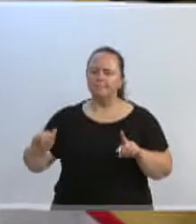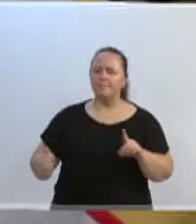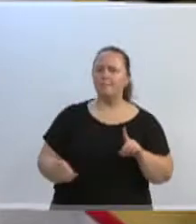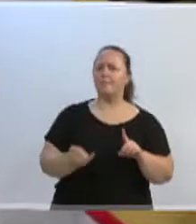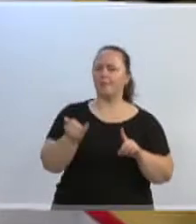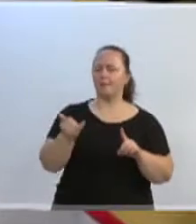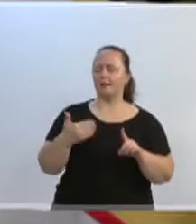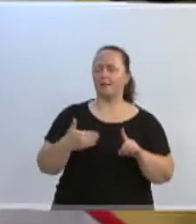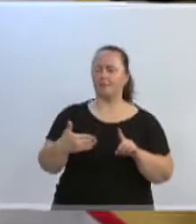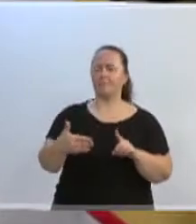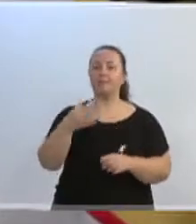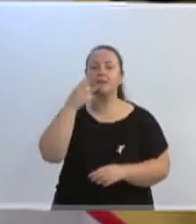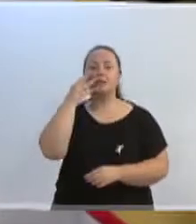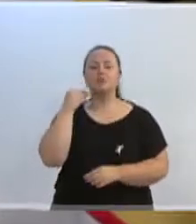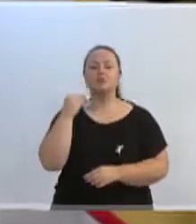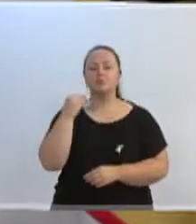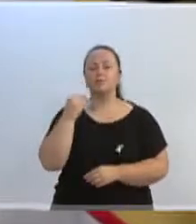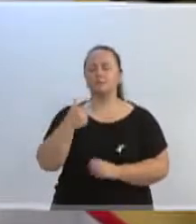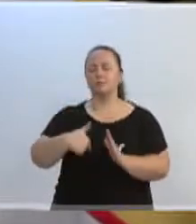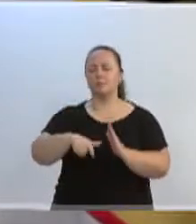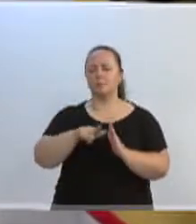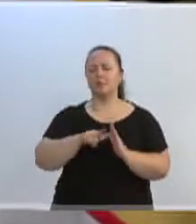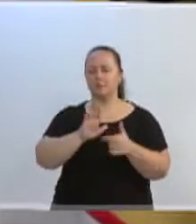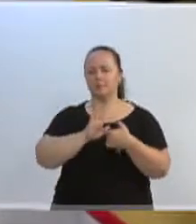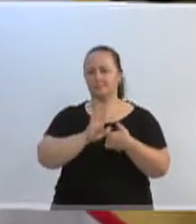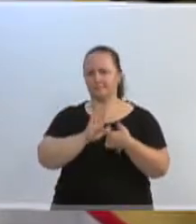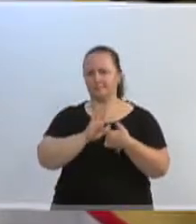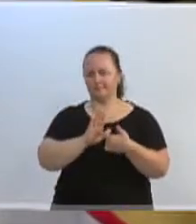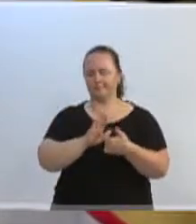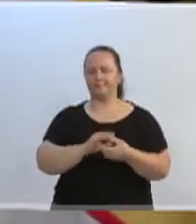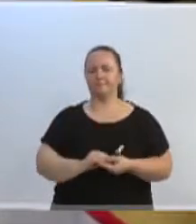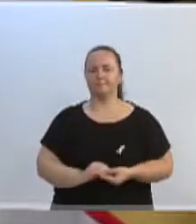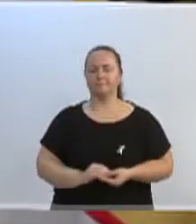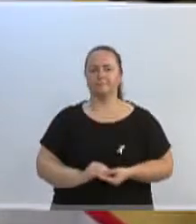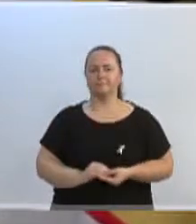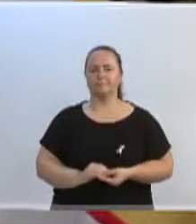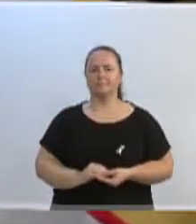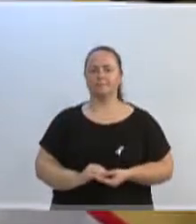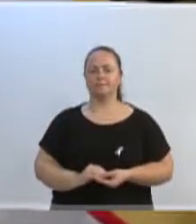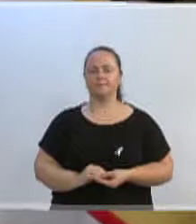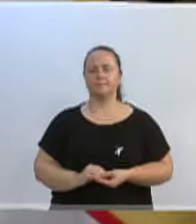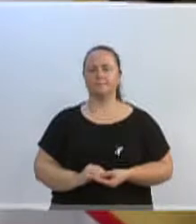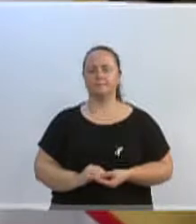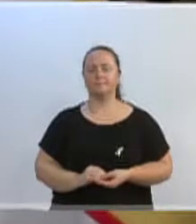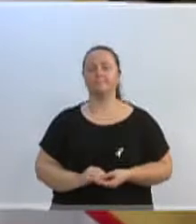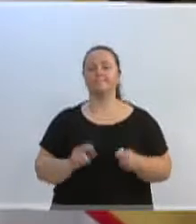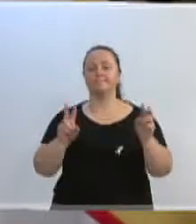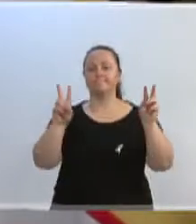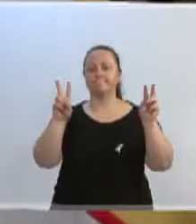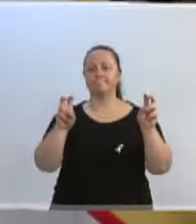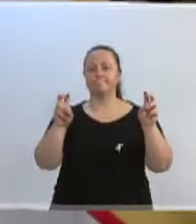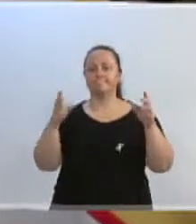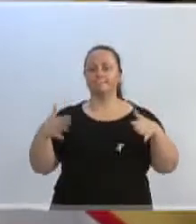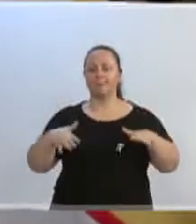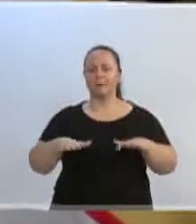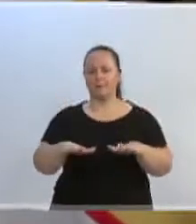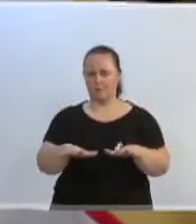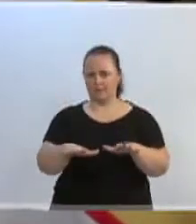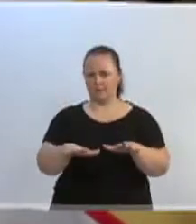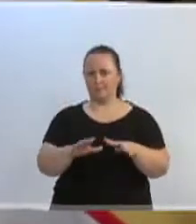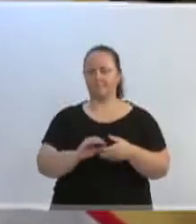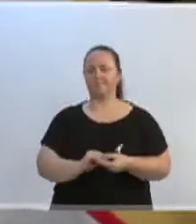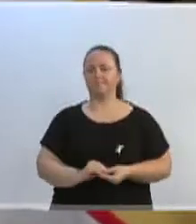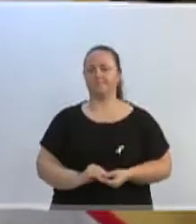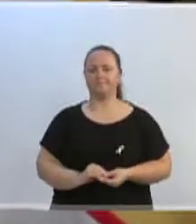professor Gilson, o vereador Gilson, trouxe sobre a inclusão. Primeiro